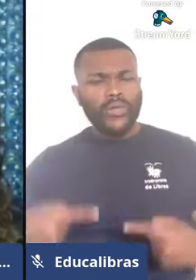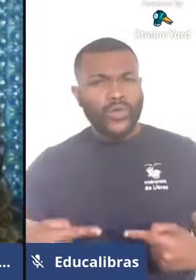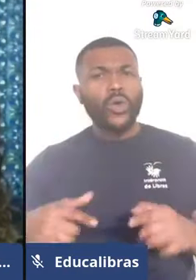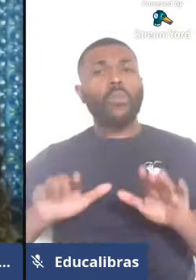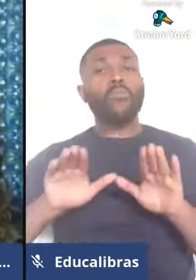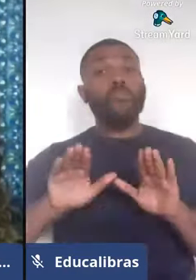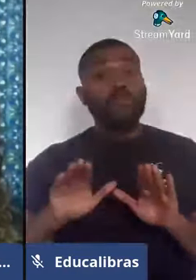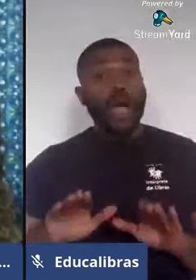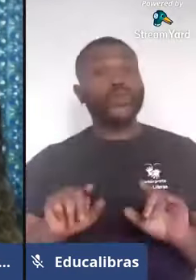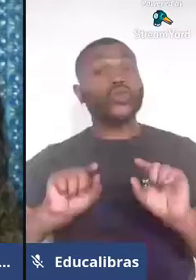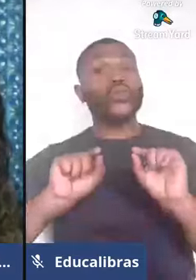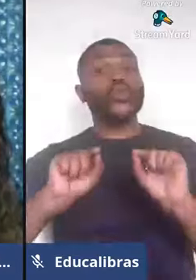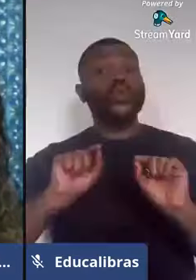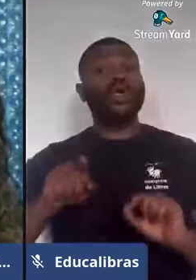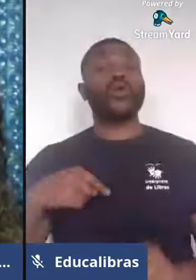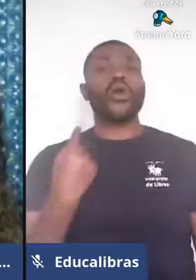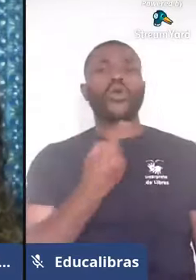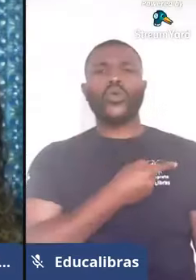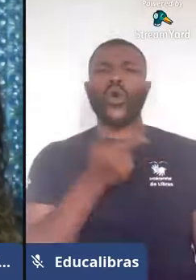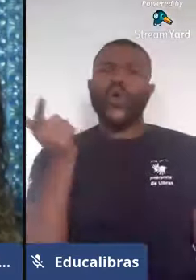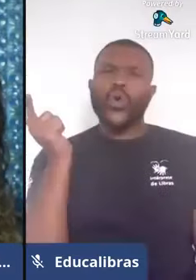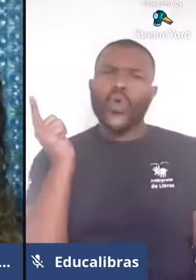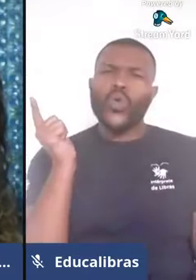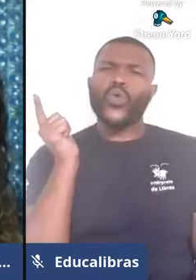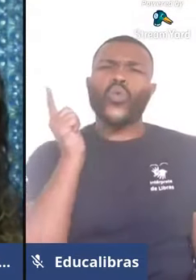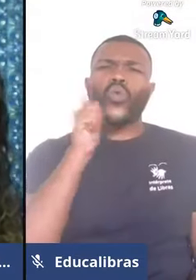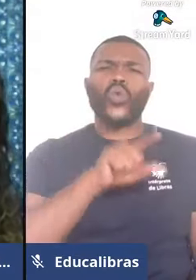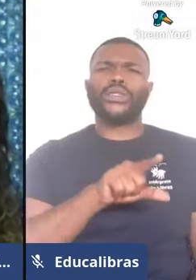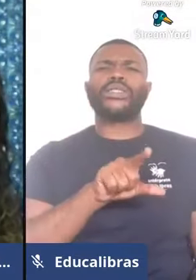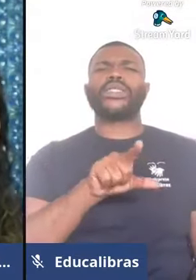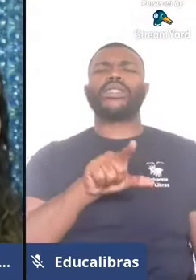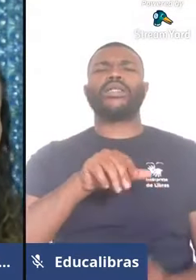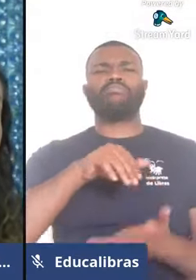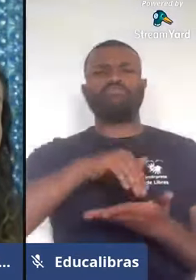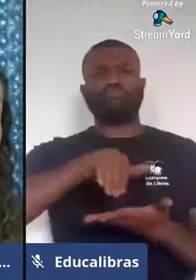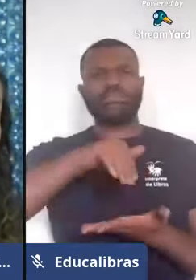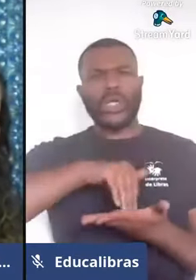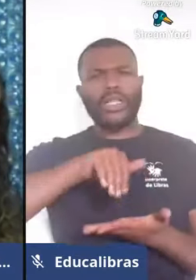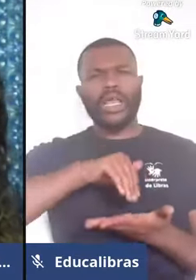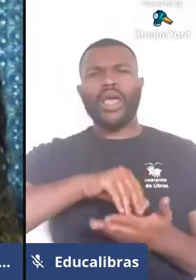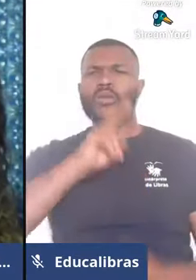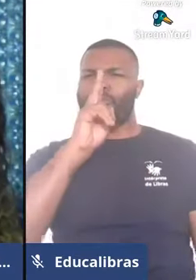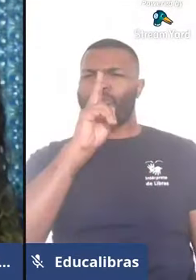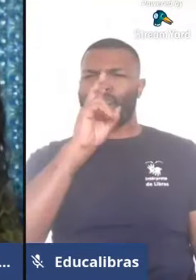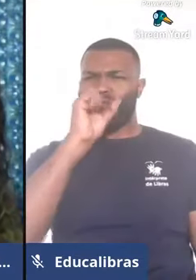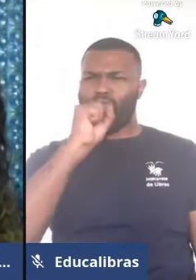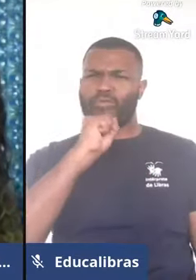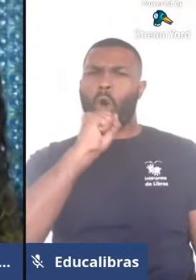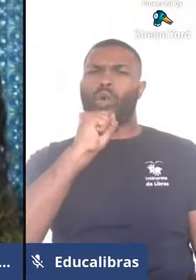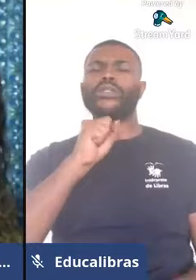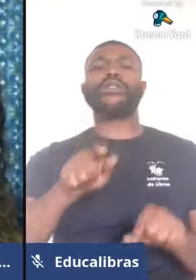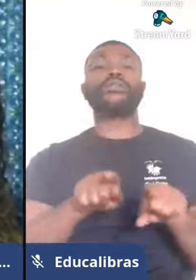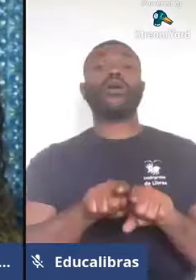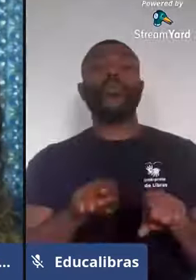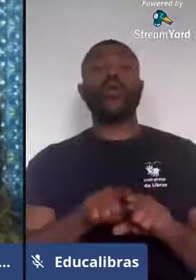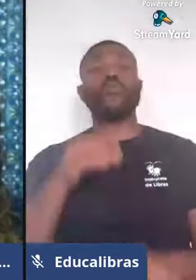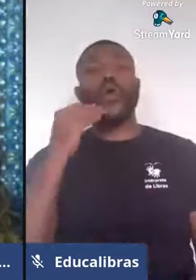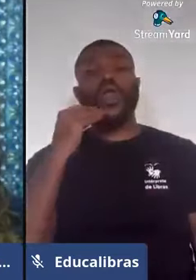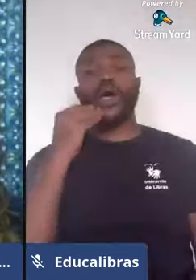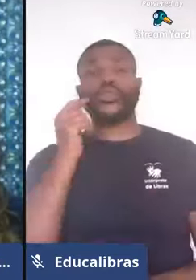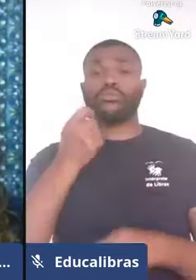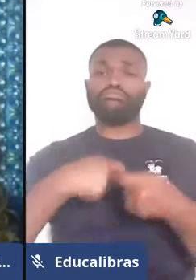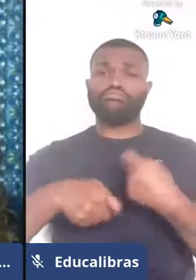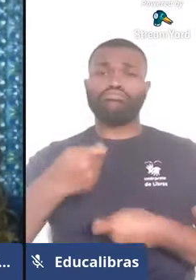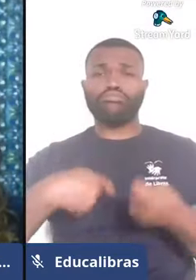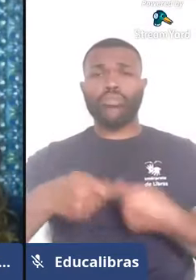gente conseguisse chegar nas pastas com força, assim, né, com possibilidade de negociação. Isso foi